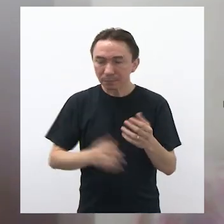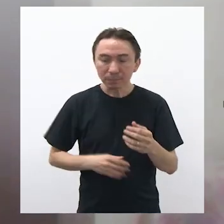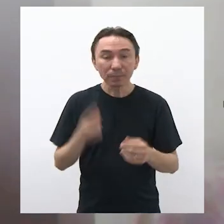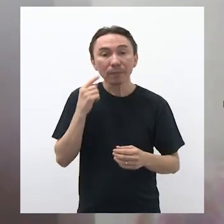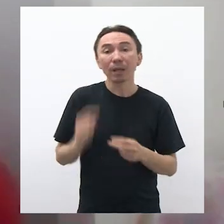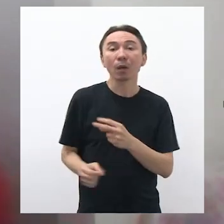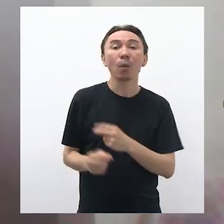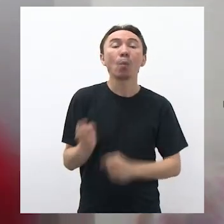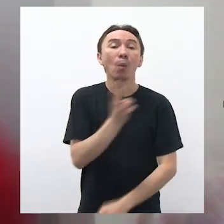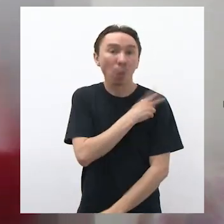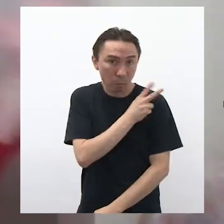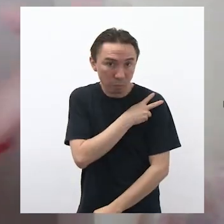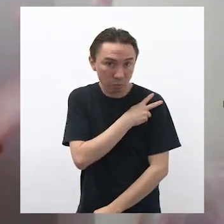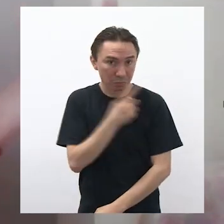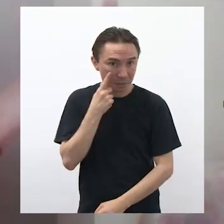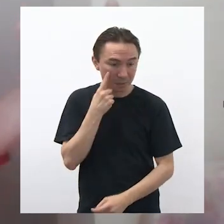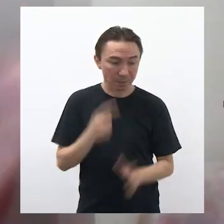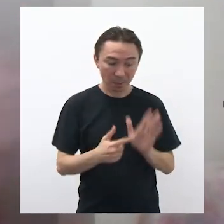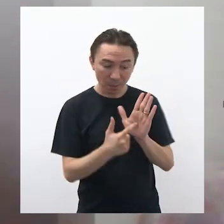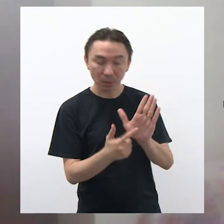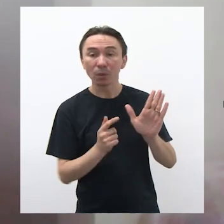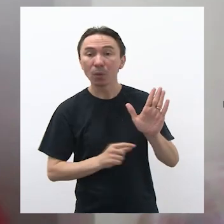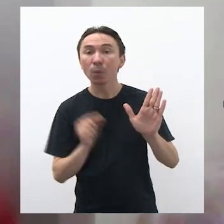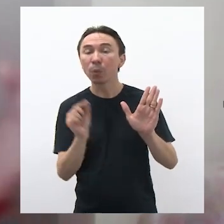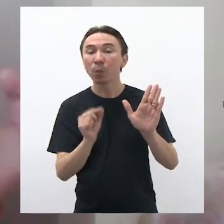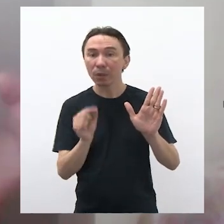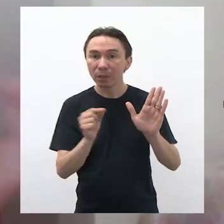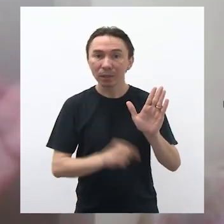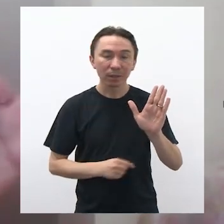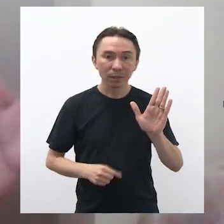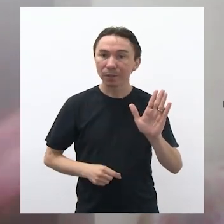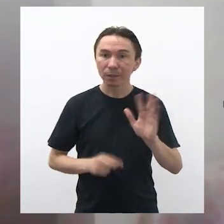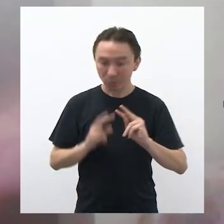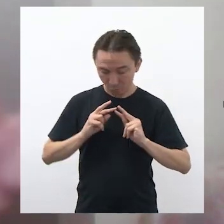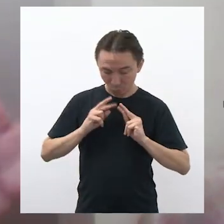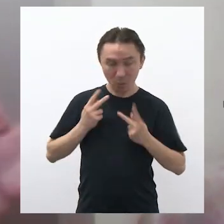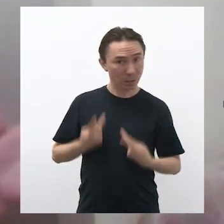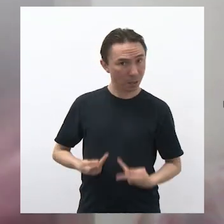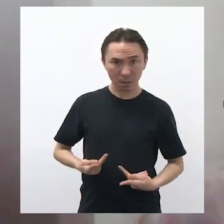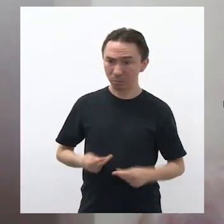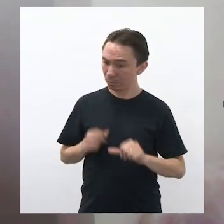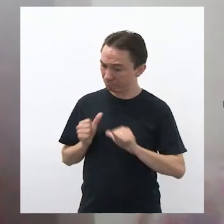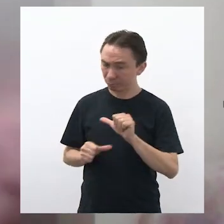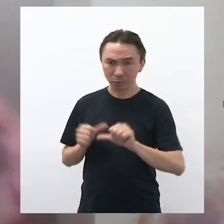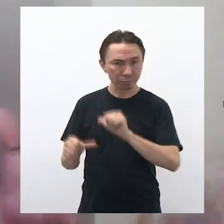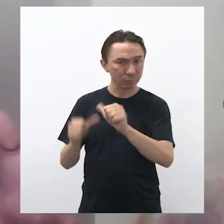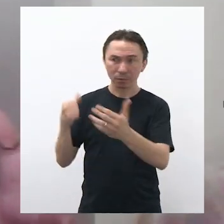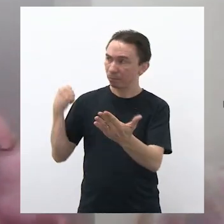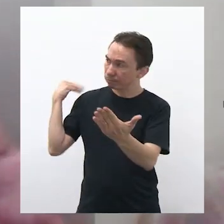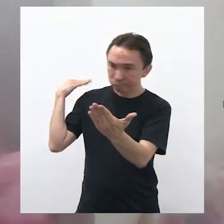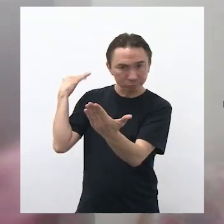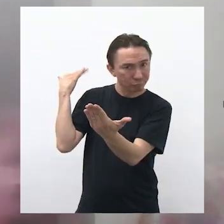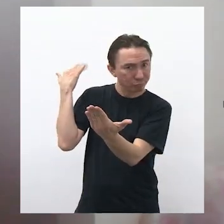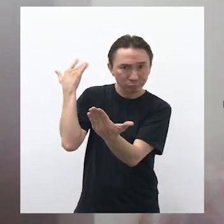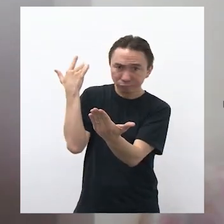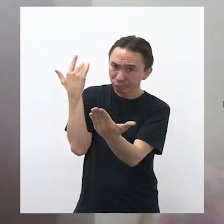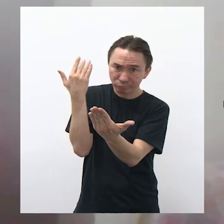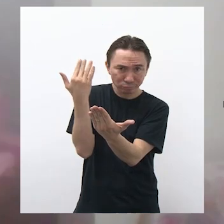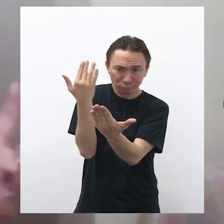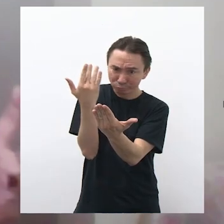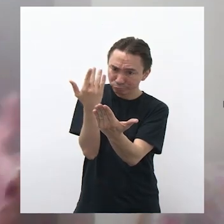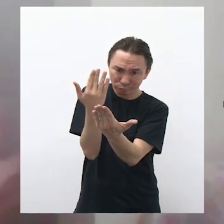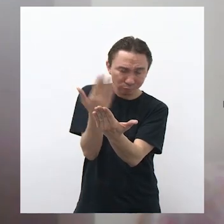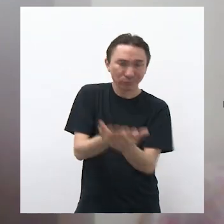estudante que ao longo de todo o tempo a humanidade sofre mudanças ou transformações. Mas